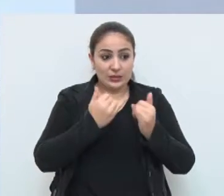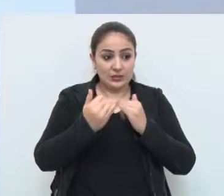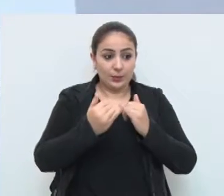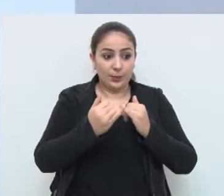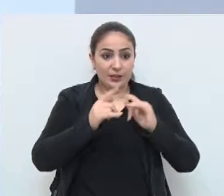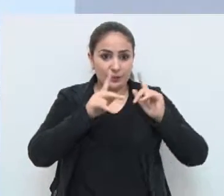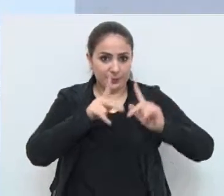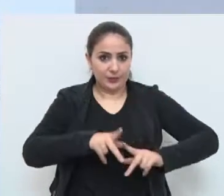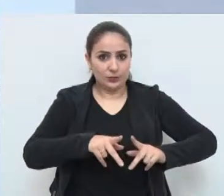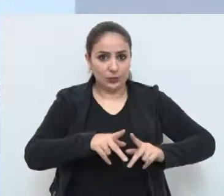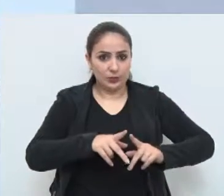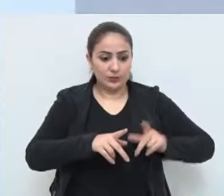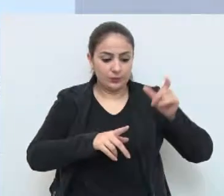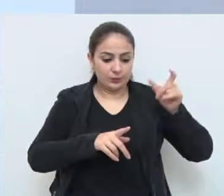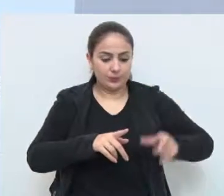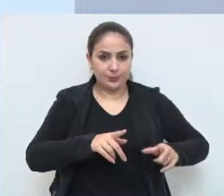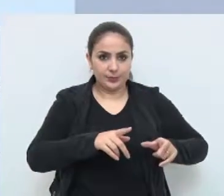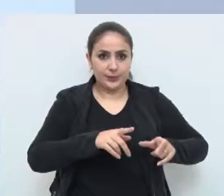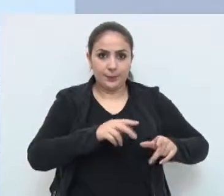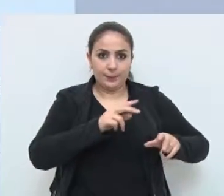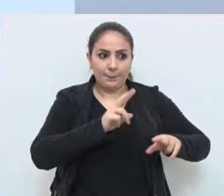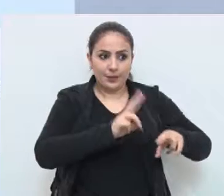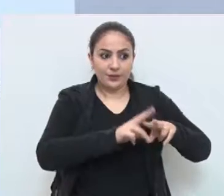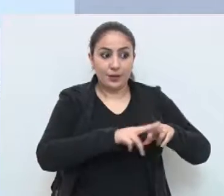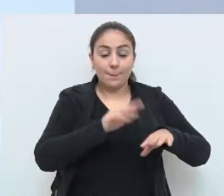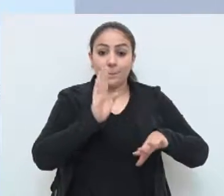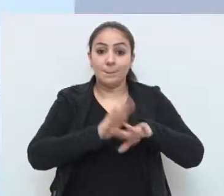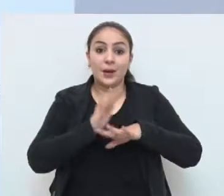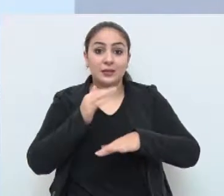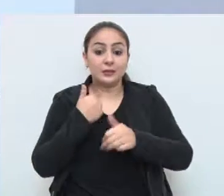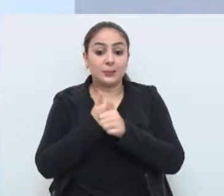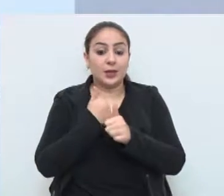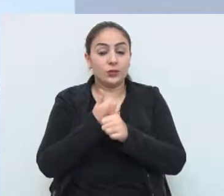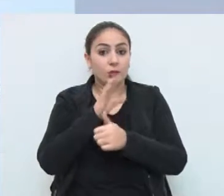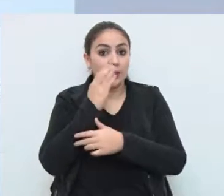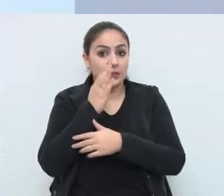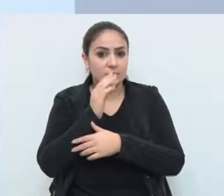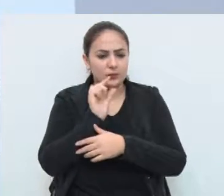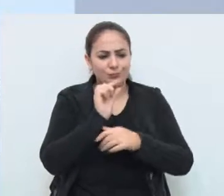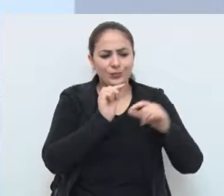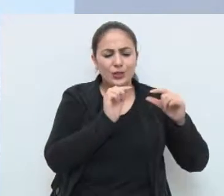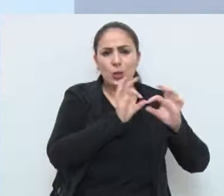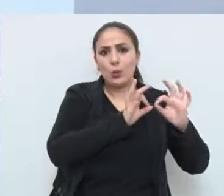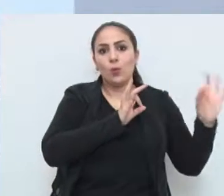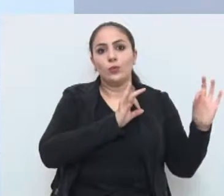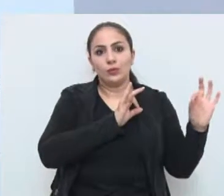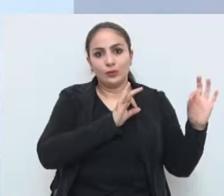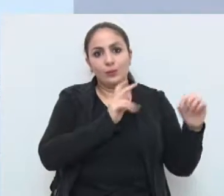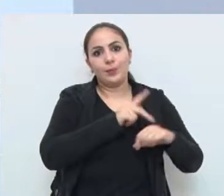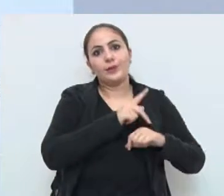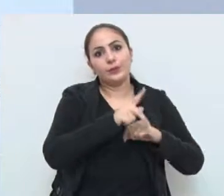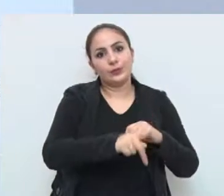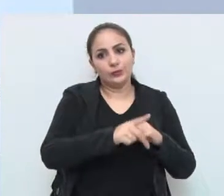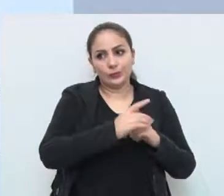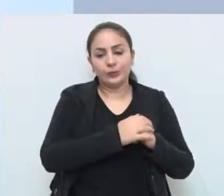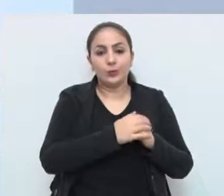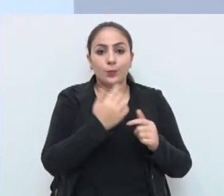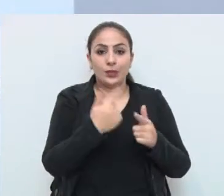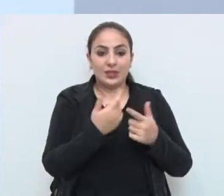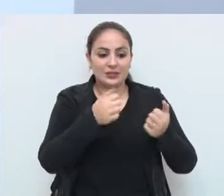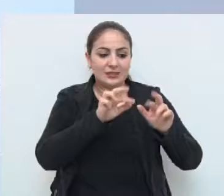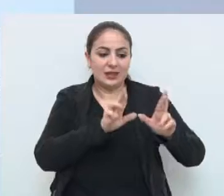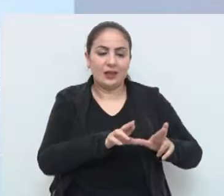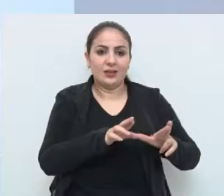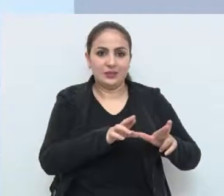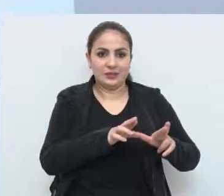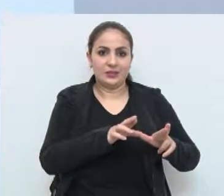clientela do presídio, né? Isso se daria muito mais próximo a Carazinho do que a Passo Fundo, tendo em vista a distância, né,